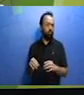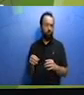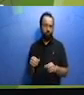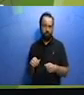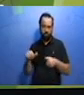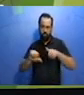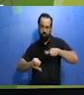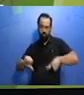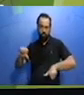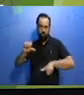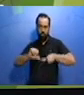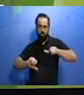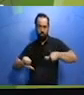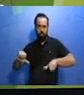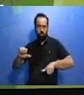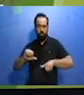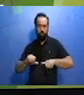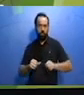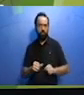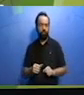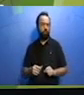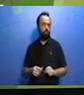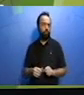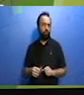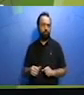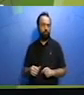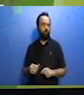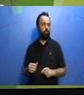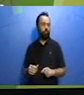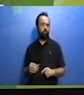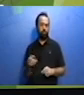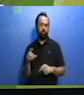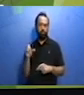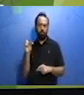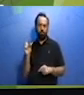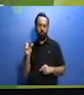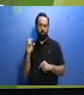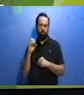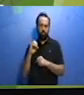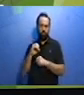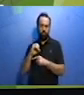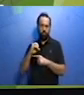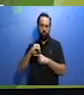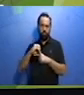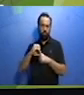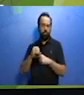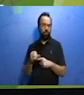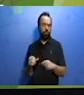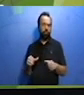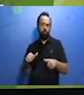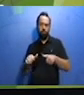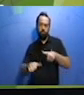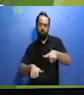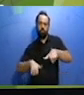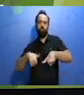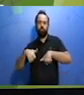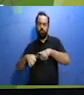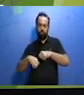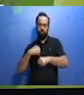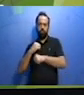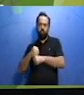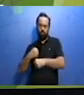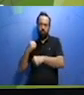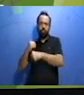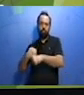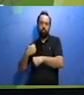reações químicas que envolvem a ausência de oxigênio, elas transformaram aí ao longo de anos,